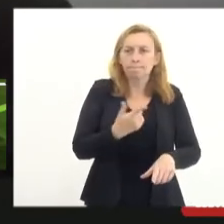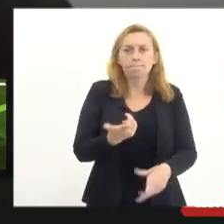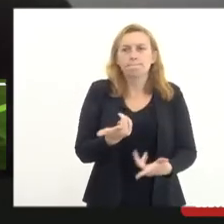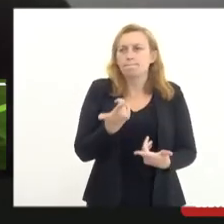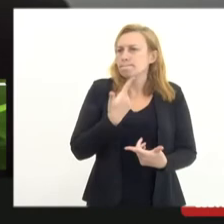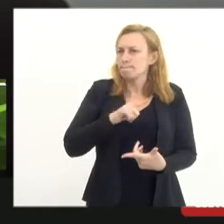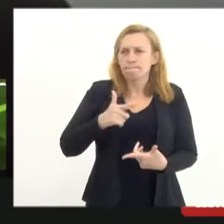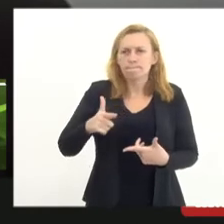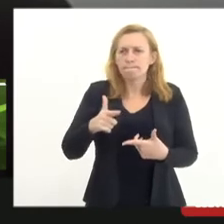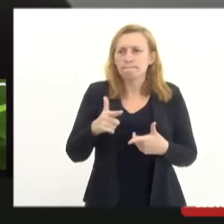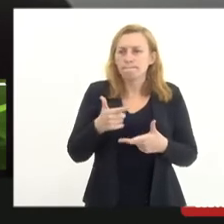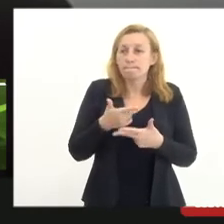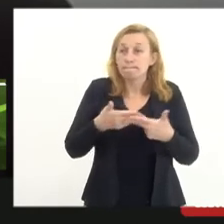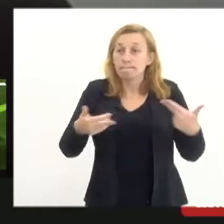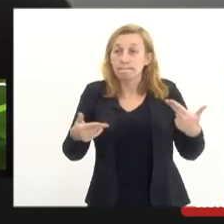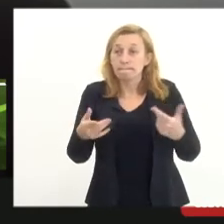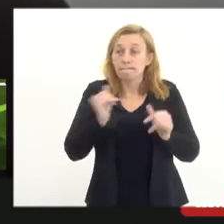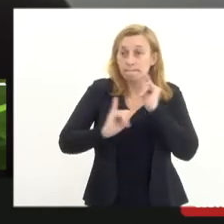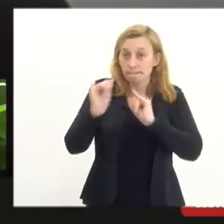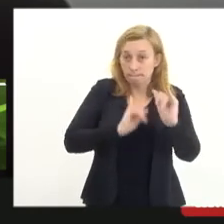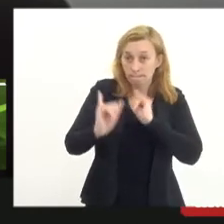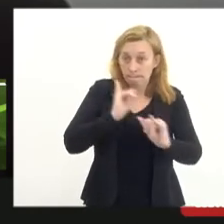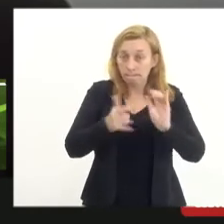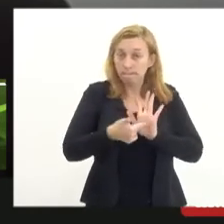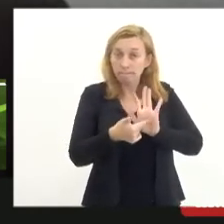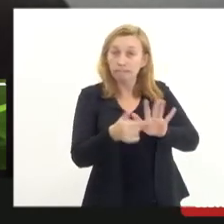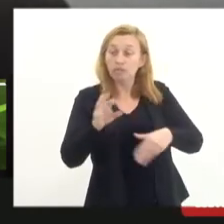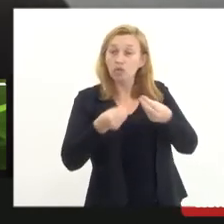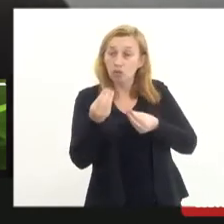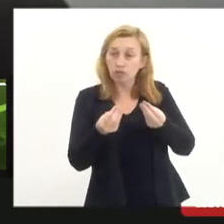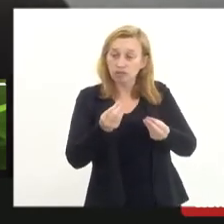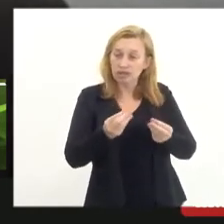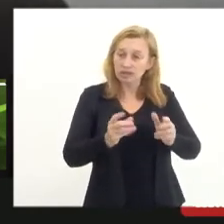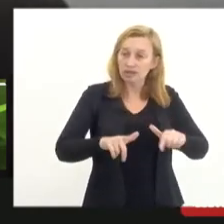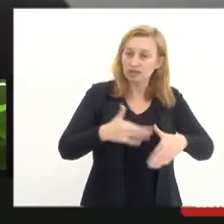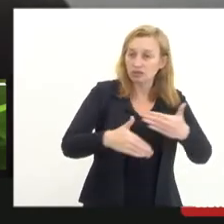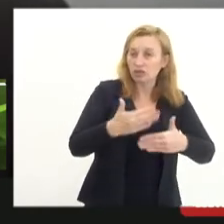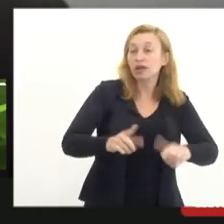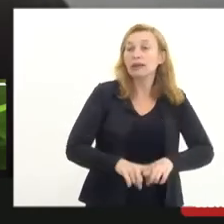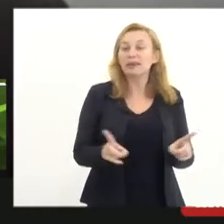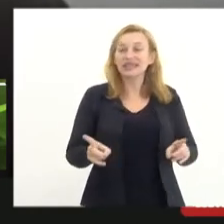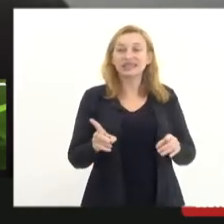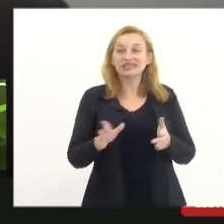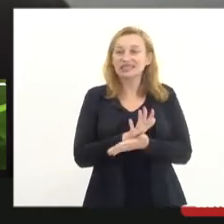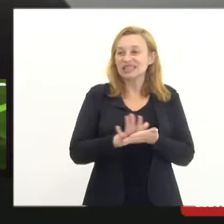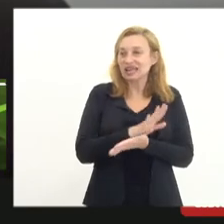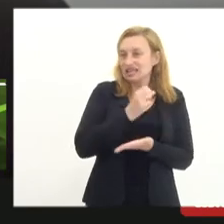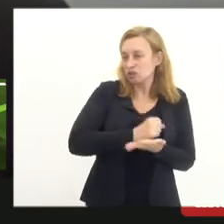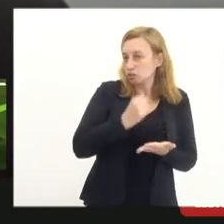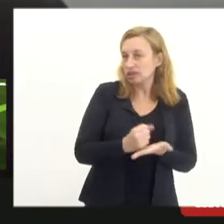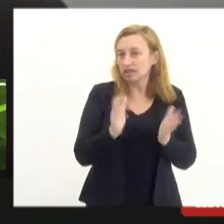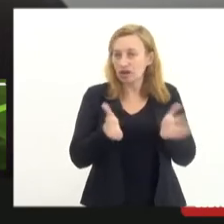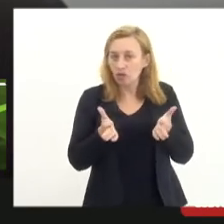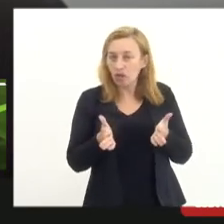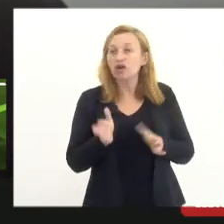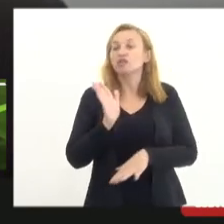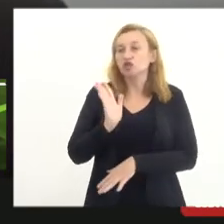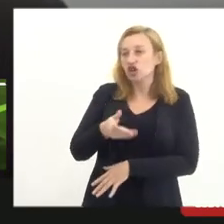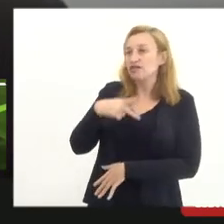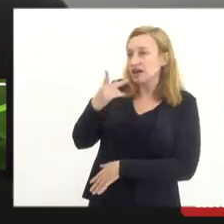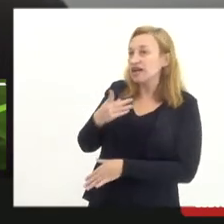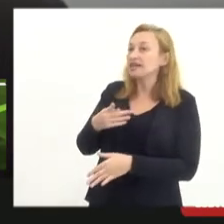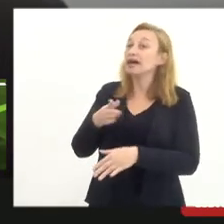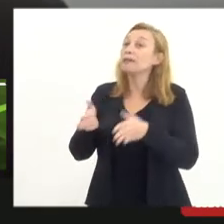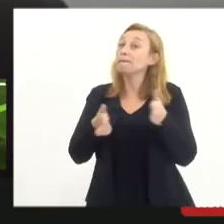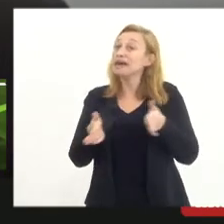muitas informações para trazer de como isso está andando, mas nenhum contrato foi firmado até o momento. E, como eu mencionei, ainda está em